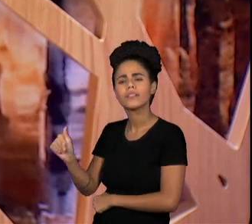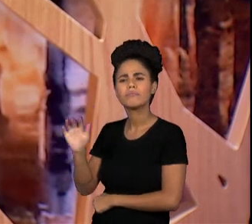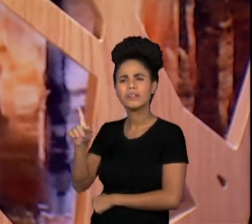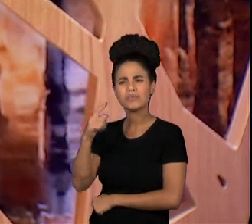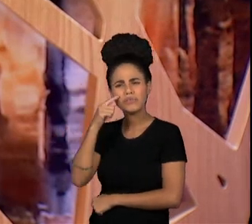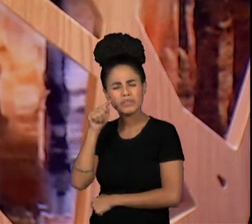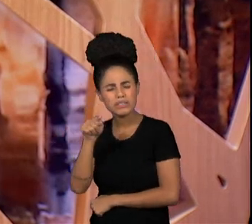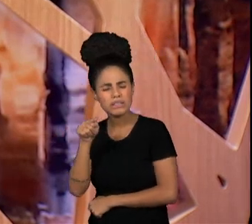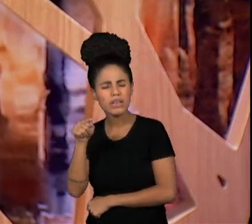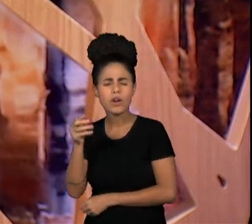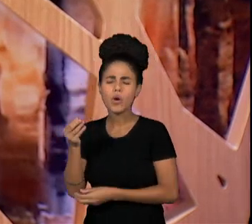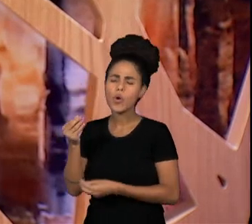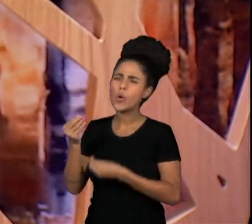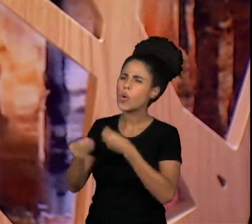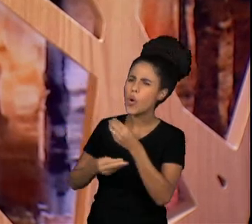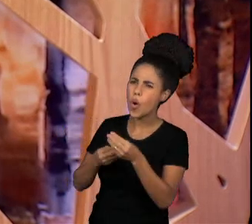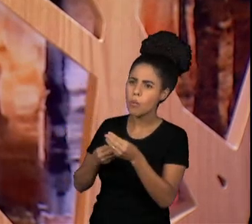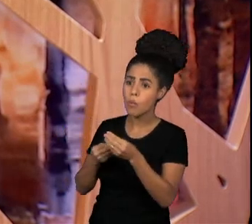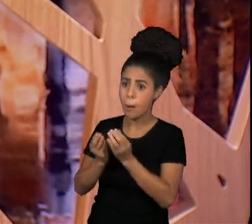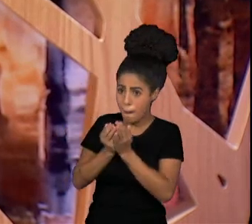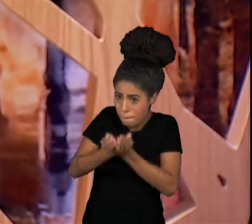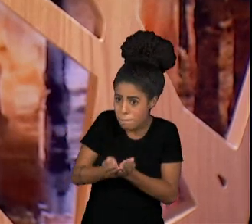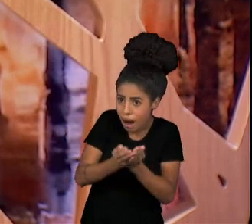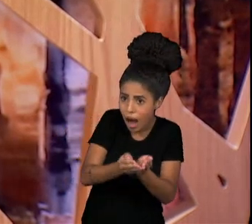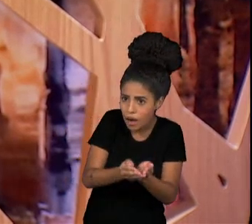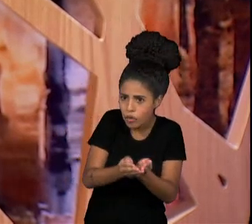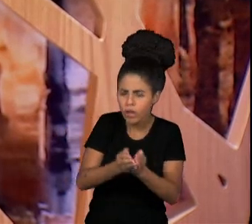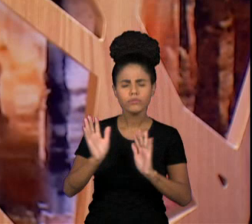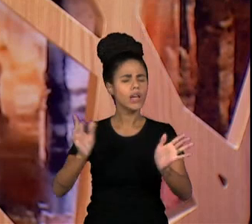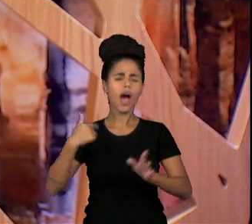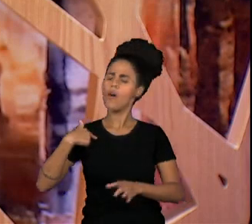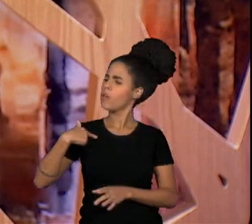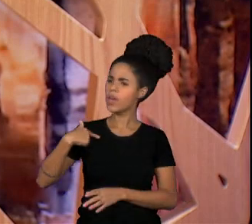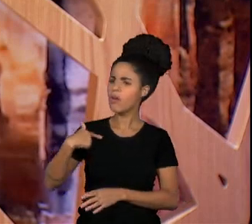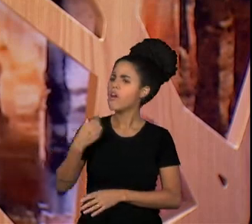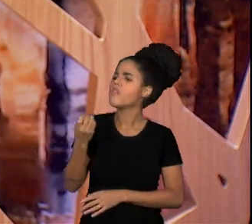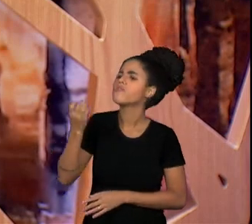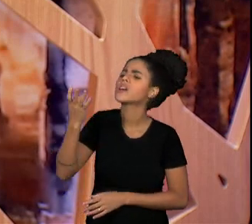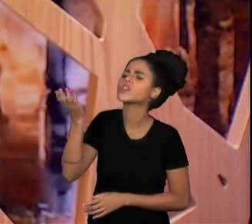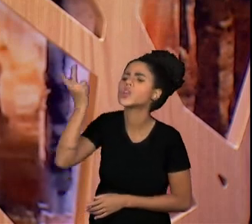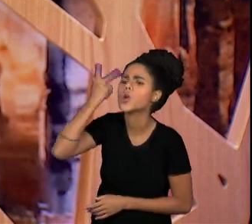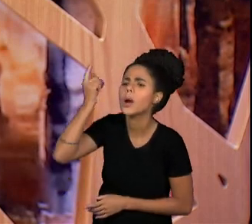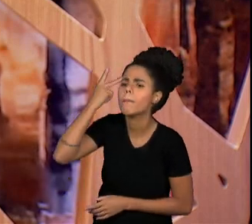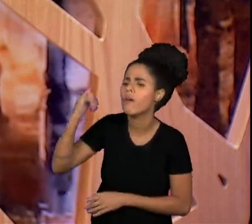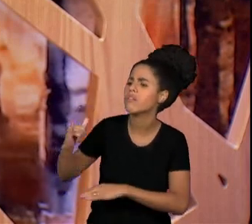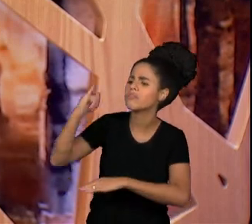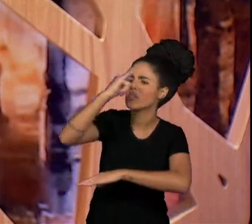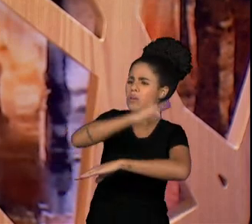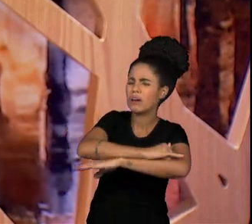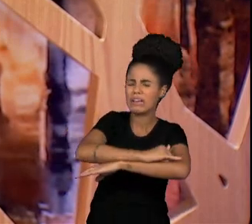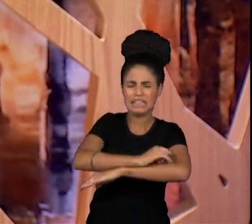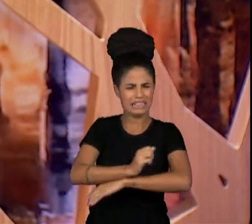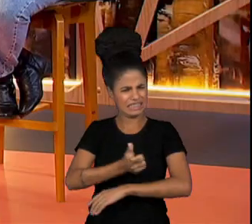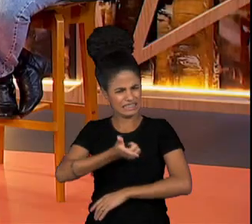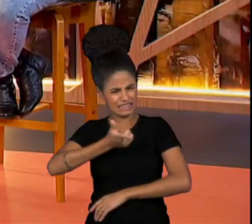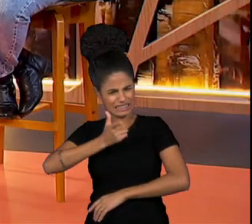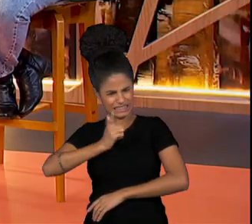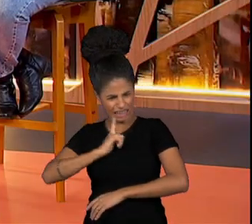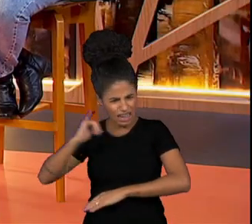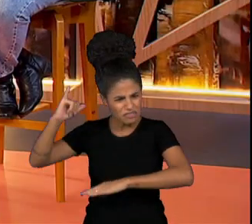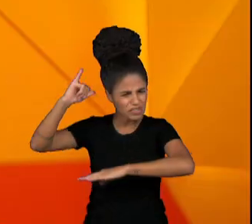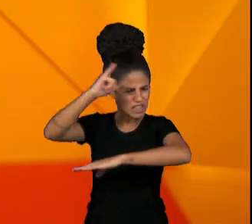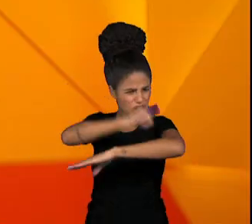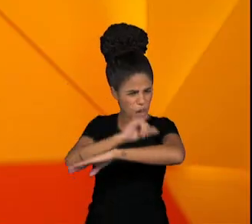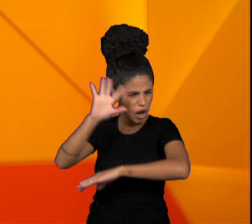Você veio como? Você veio de barco? Não, eu vim de avião. Ah, tem avião, sabe? Essas perguntas. E são